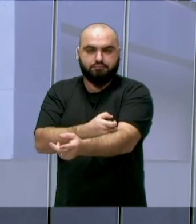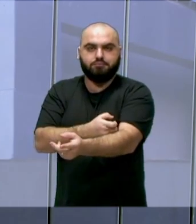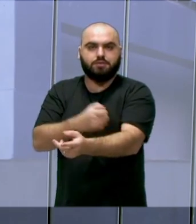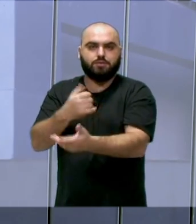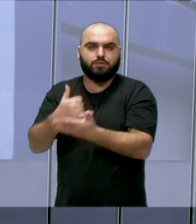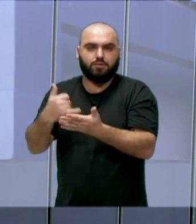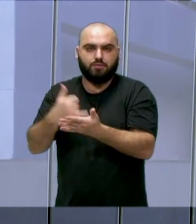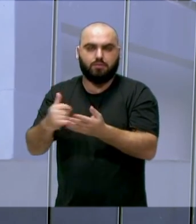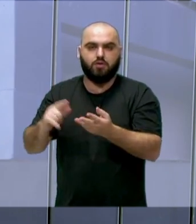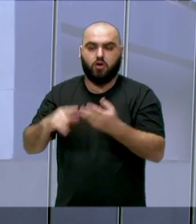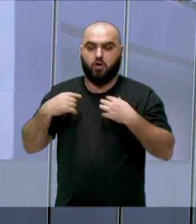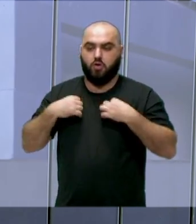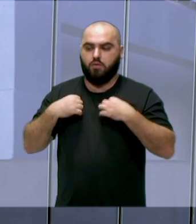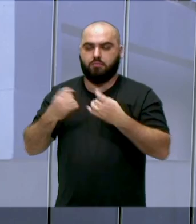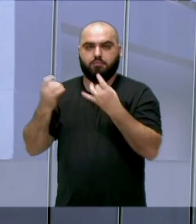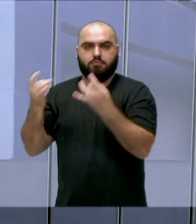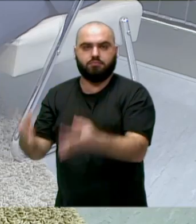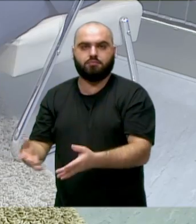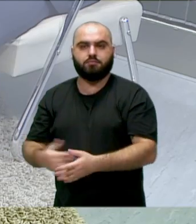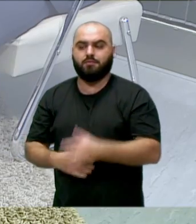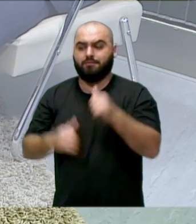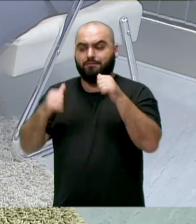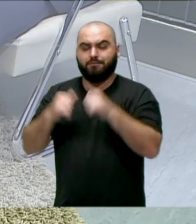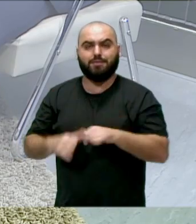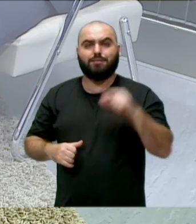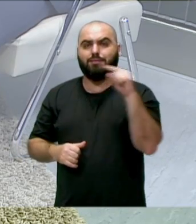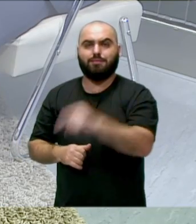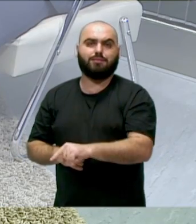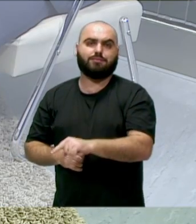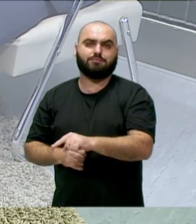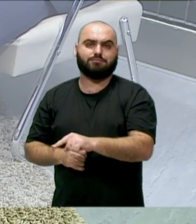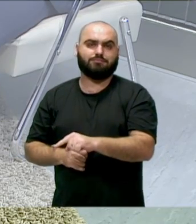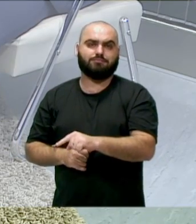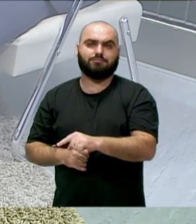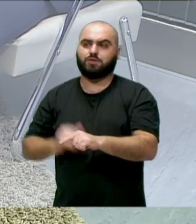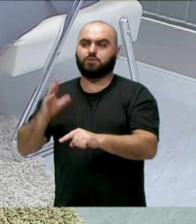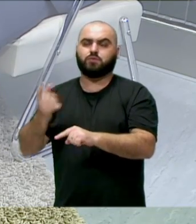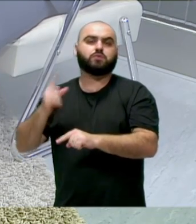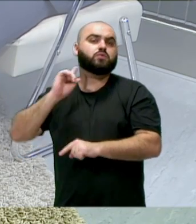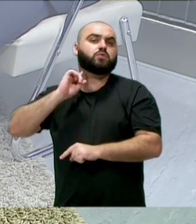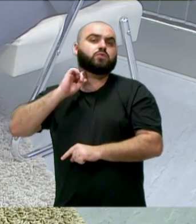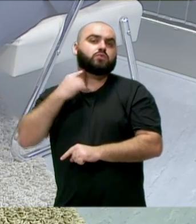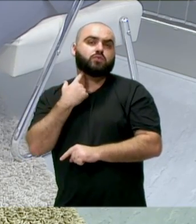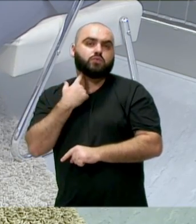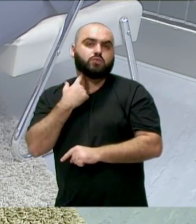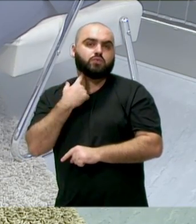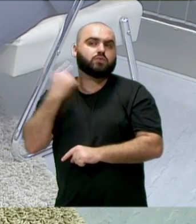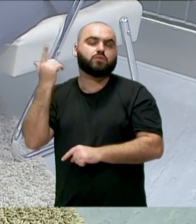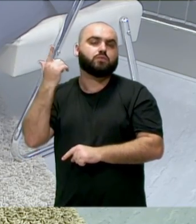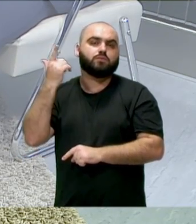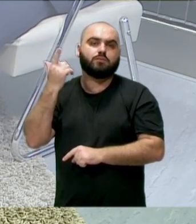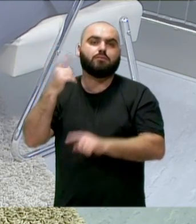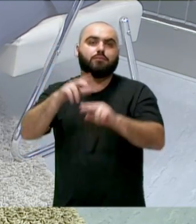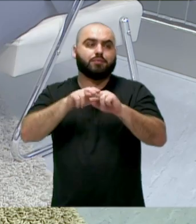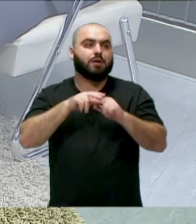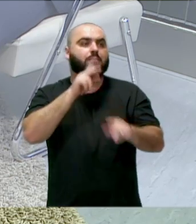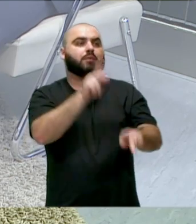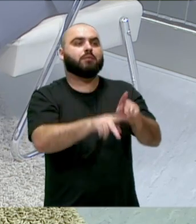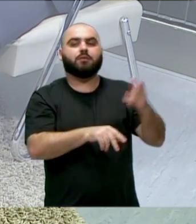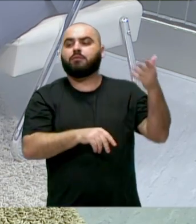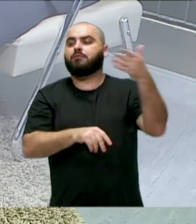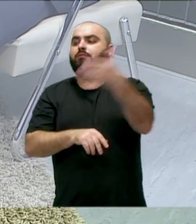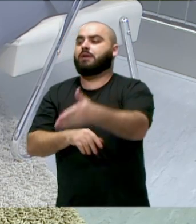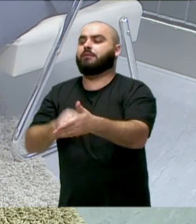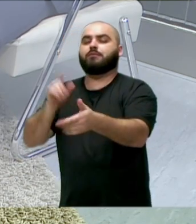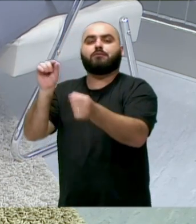desde resto de roupa, e aí fica naquela situação imprópria para poder exercer a atividade recreativa da